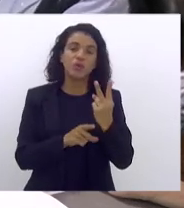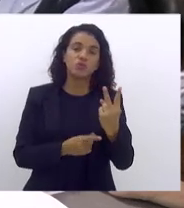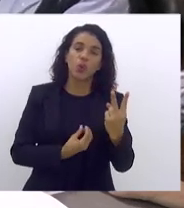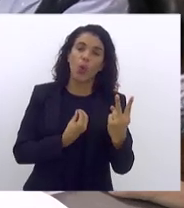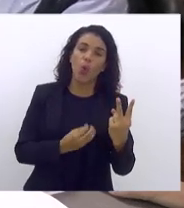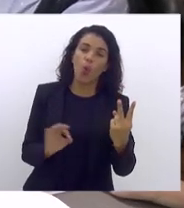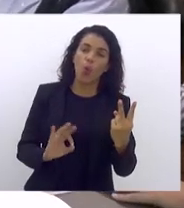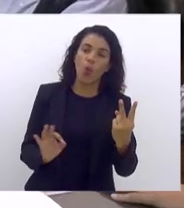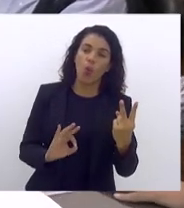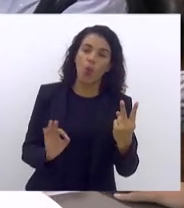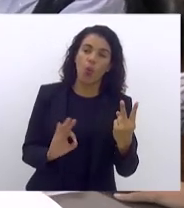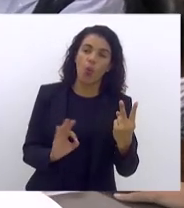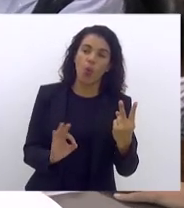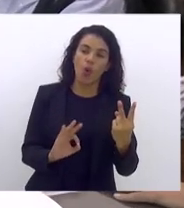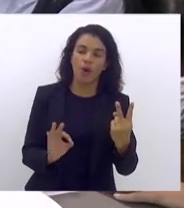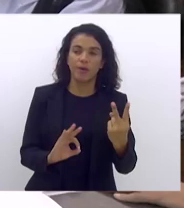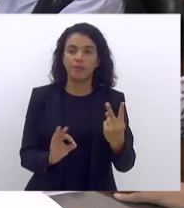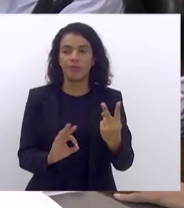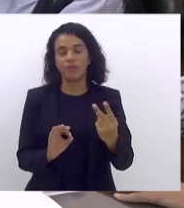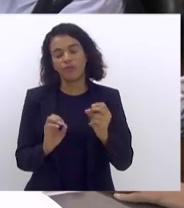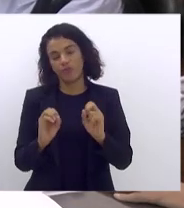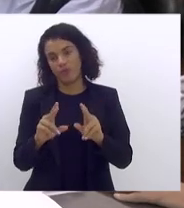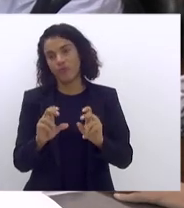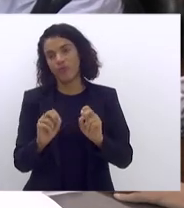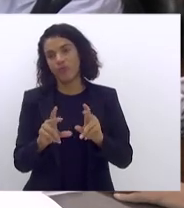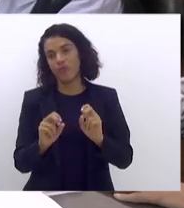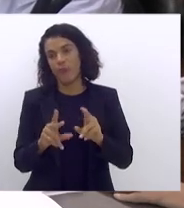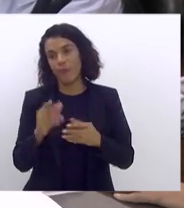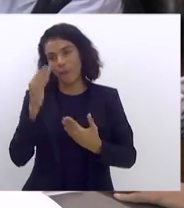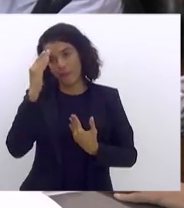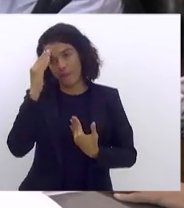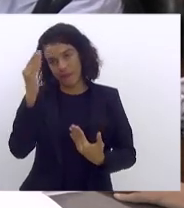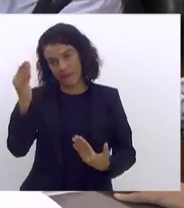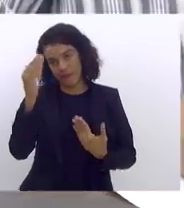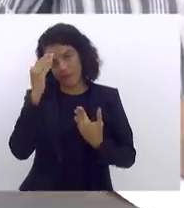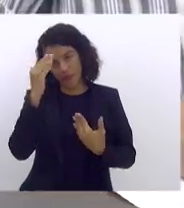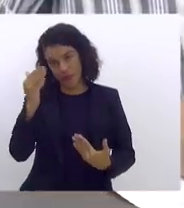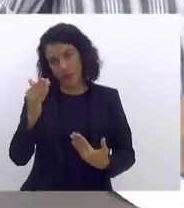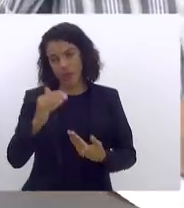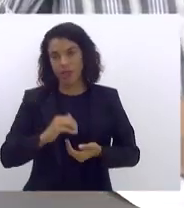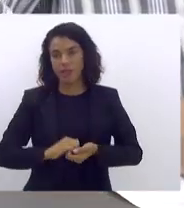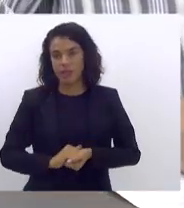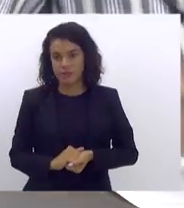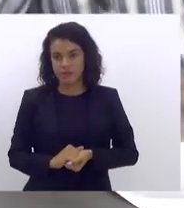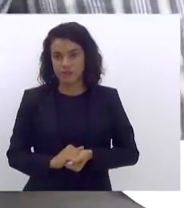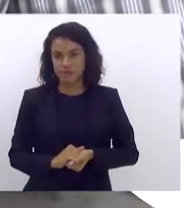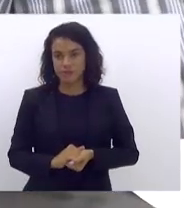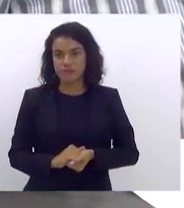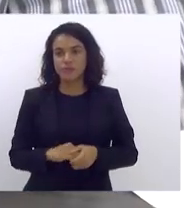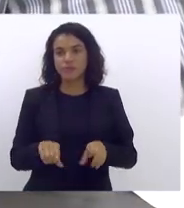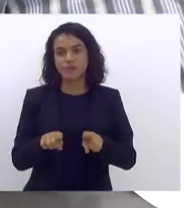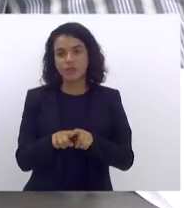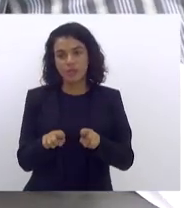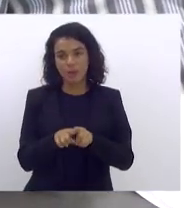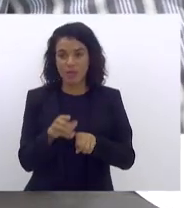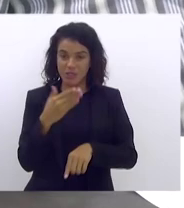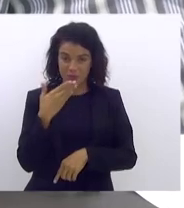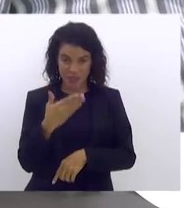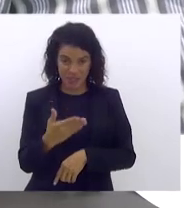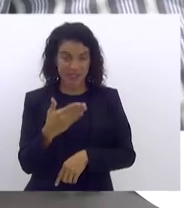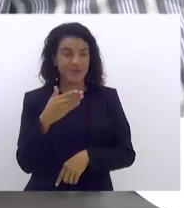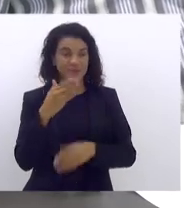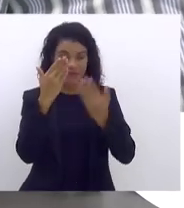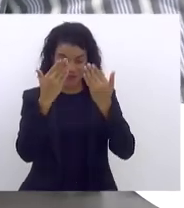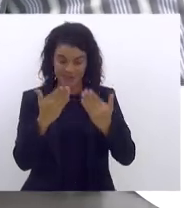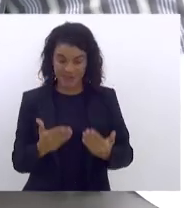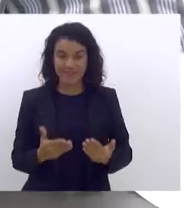eles já entregam uma sustentação... Tá bom, mas tudo bem. Então, eu agradeço a Vossa Excelência e esclareço que esse meu pedido de vista é só para ouvir